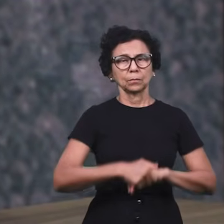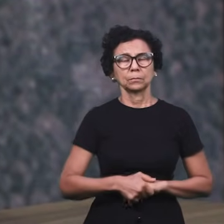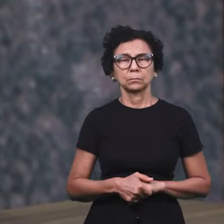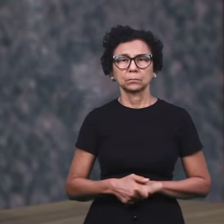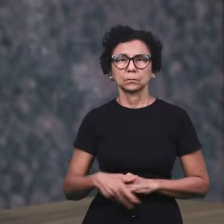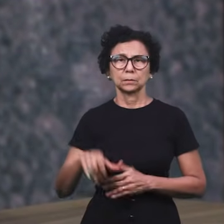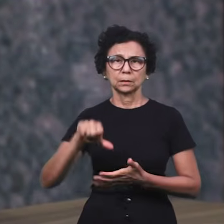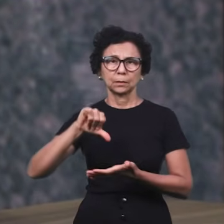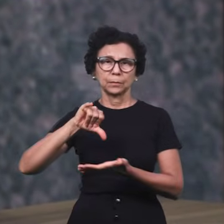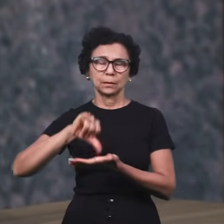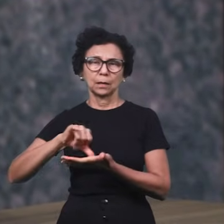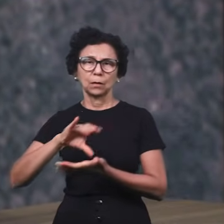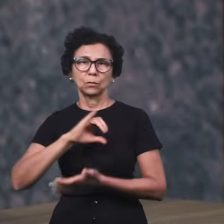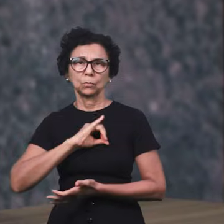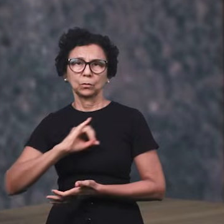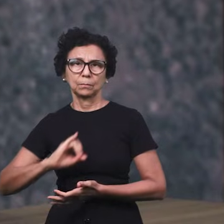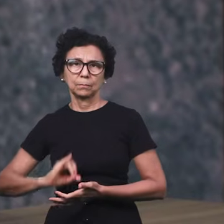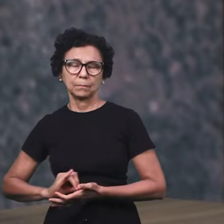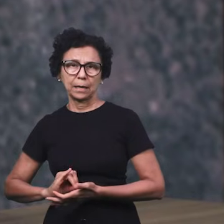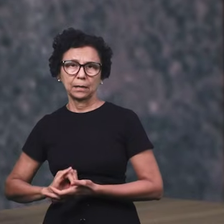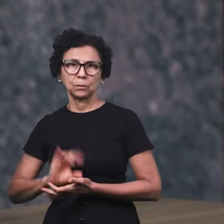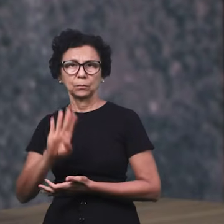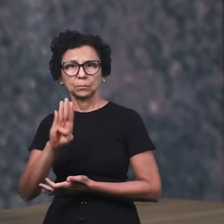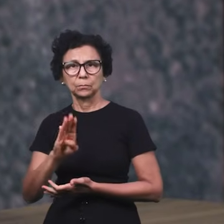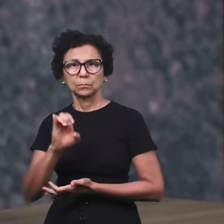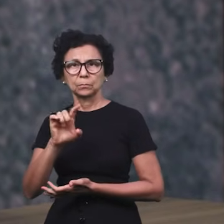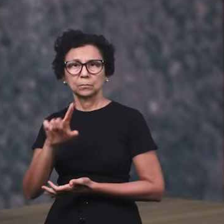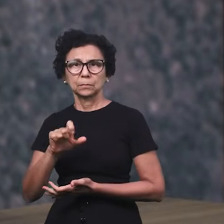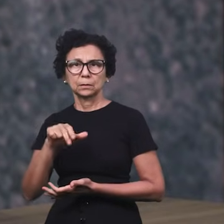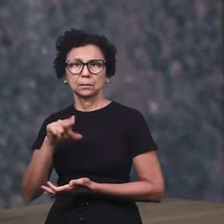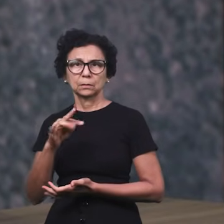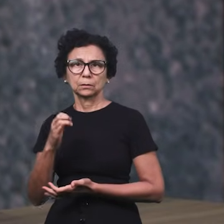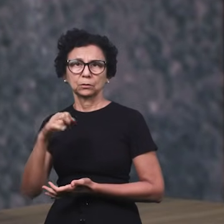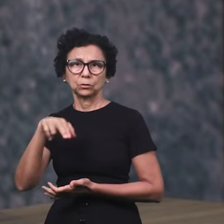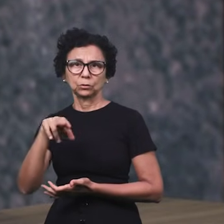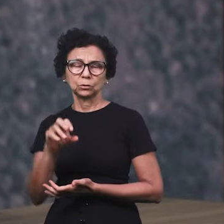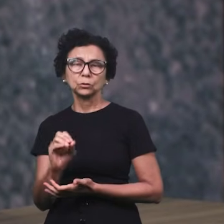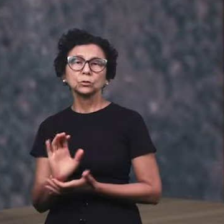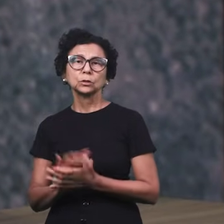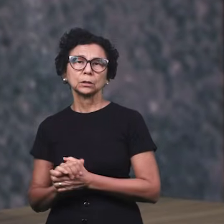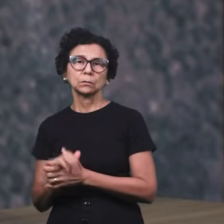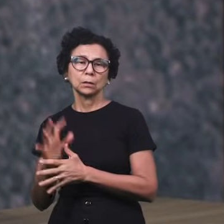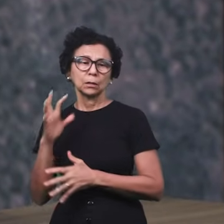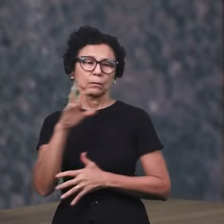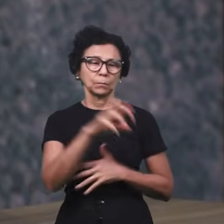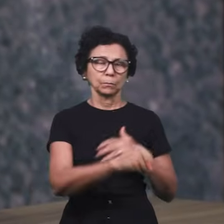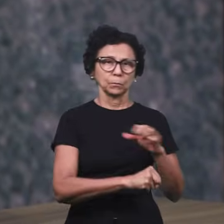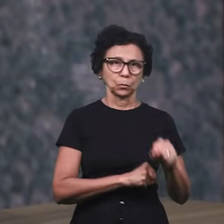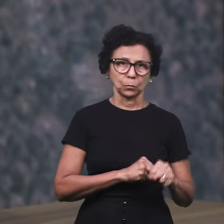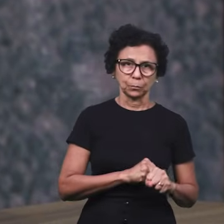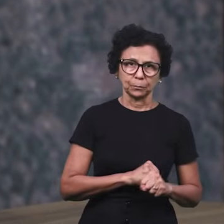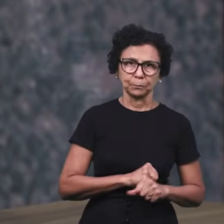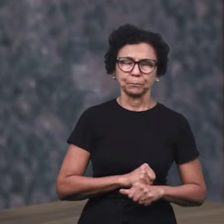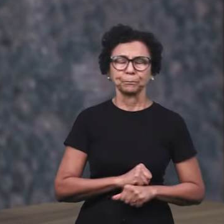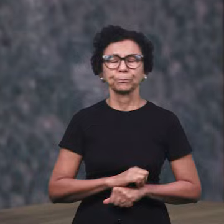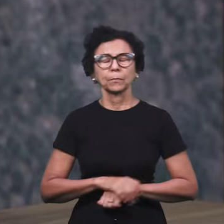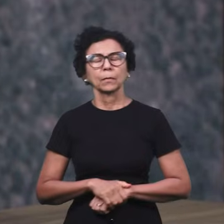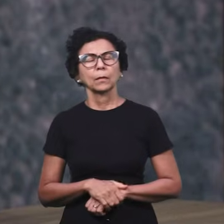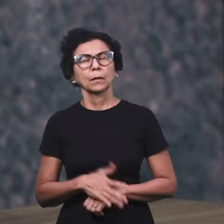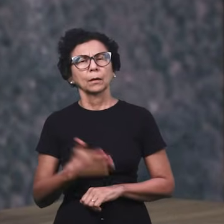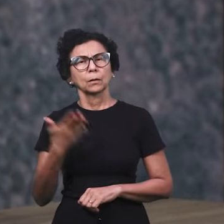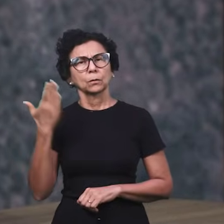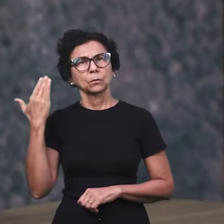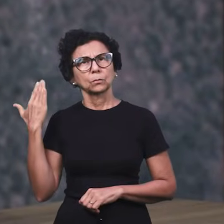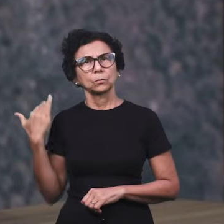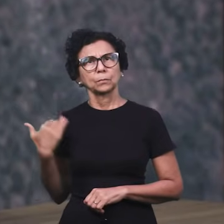Bizantino, era o guardião da cristandade na Europa Oriental. Se na Europa Ocidental havia a Igreja Católica Apostólica